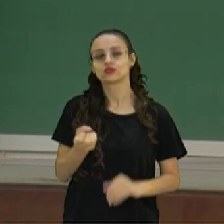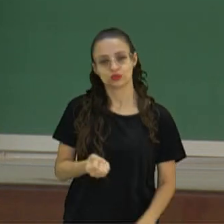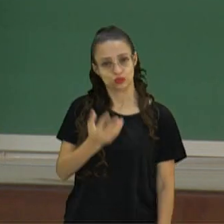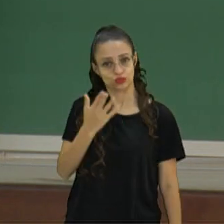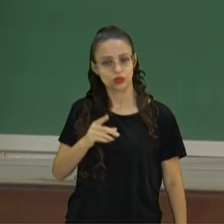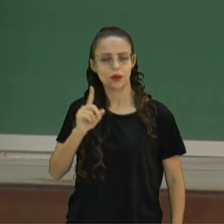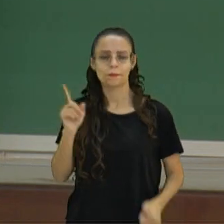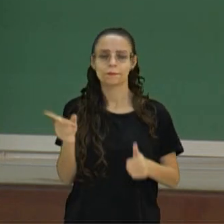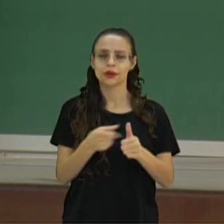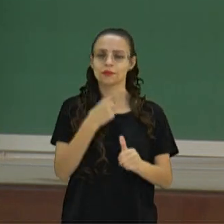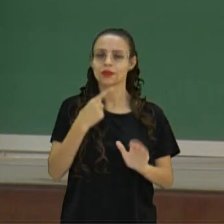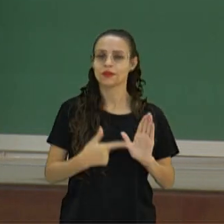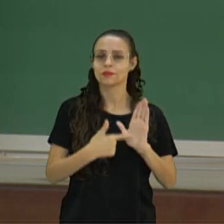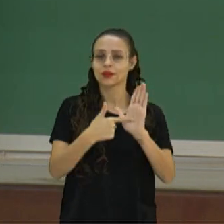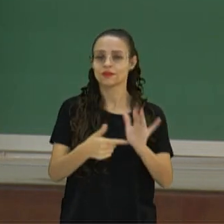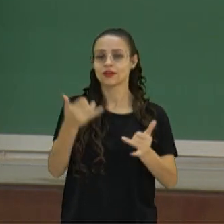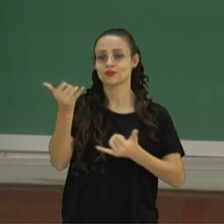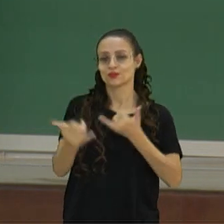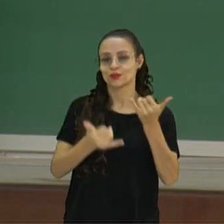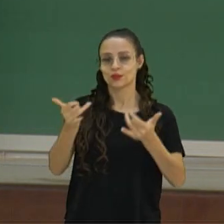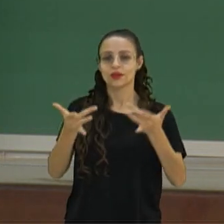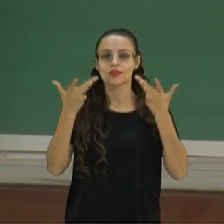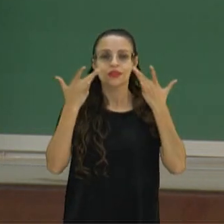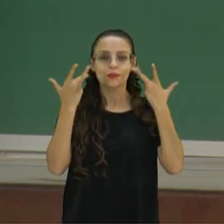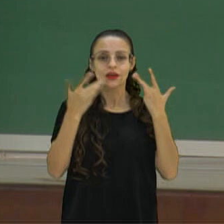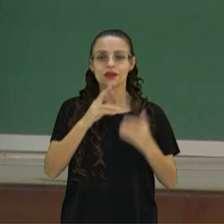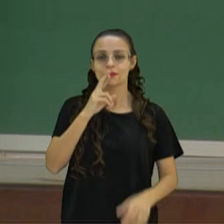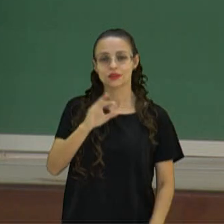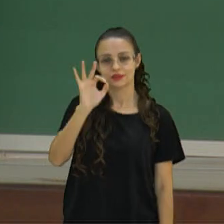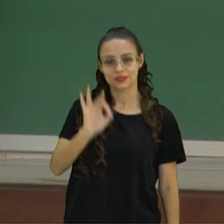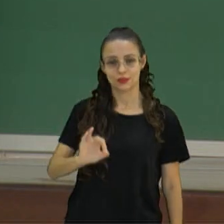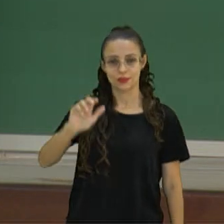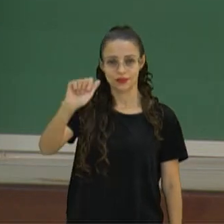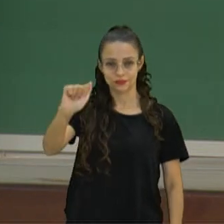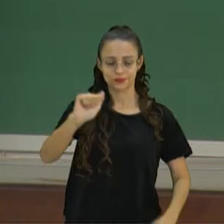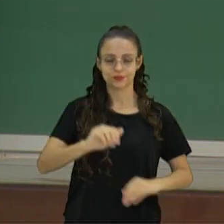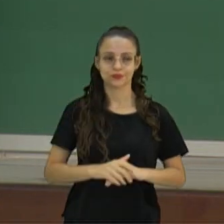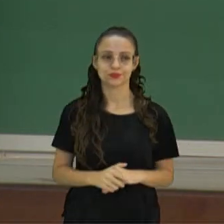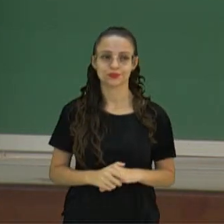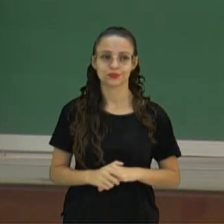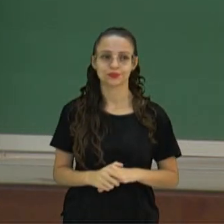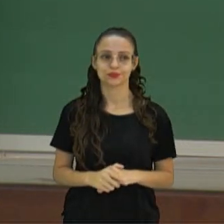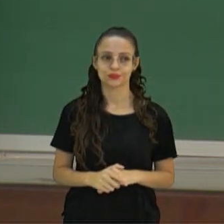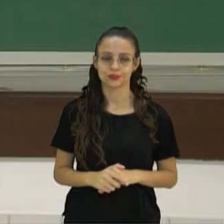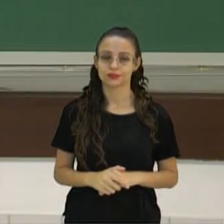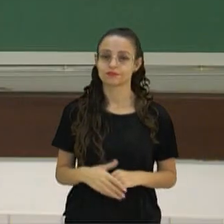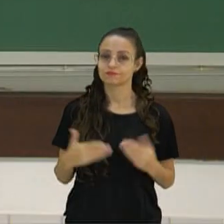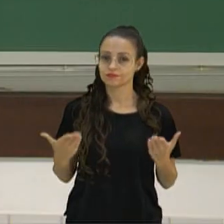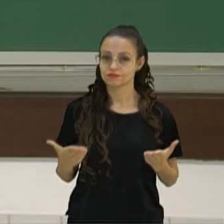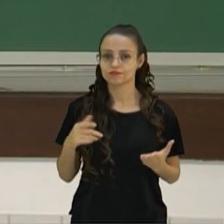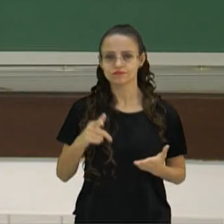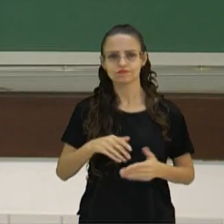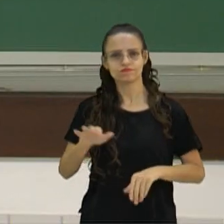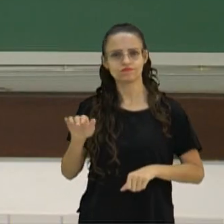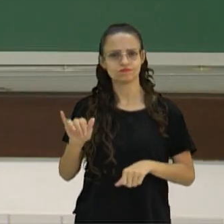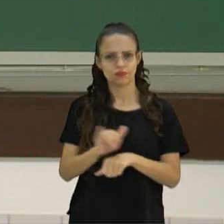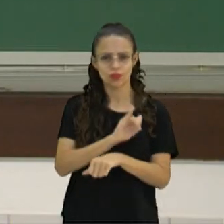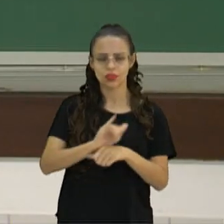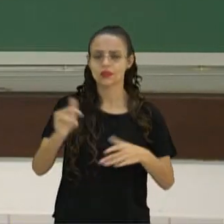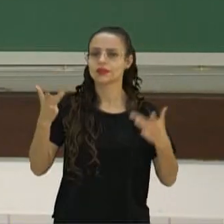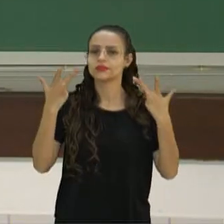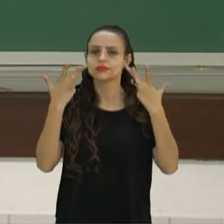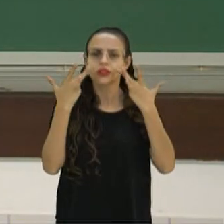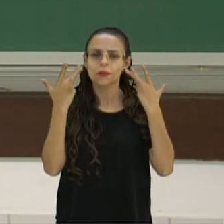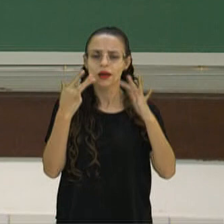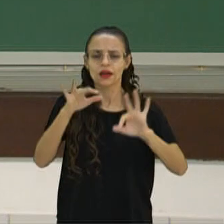essas primeiras manifestações. Resposta correta, letra A. Então, ali dentro da questão de dramaturgização,